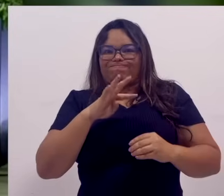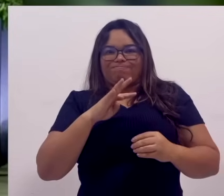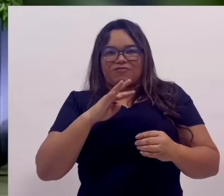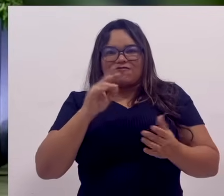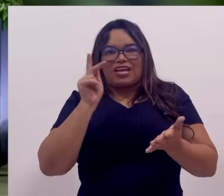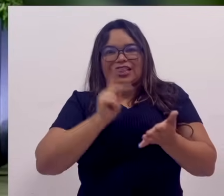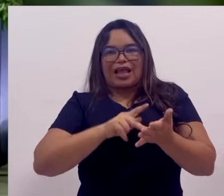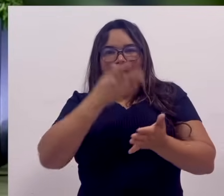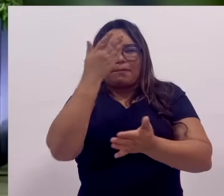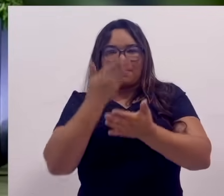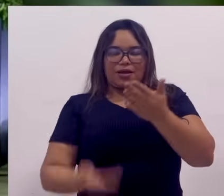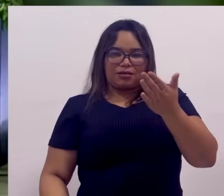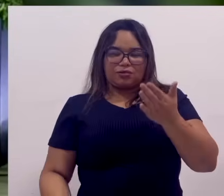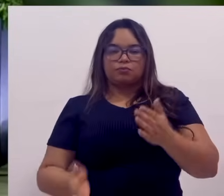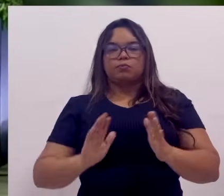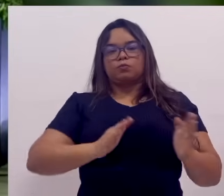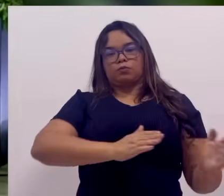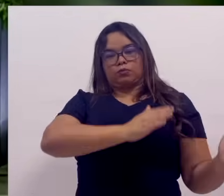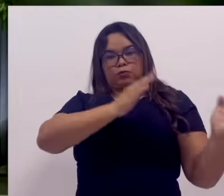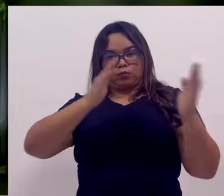período mencionado é Tiatira,